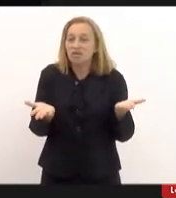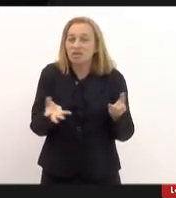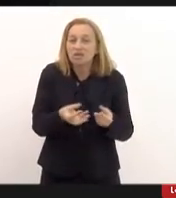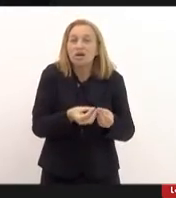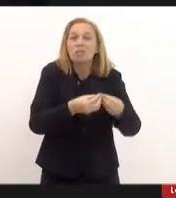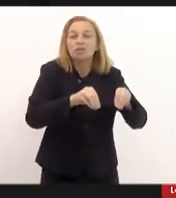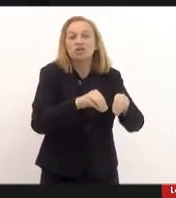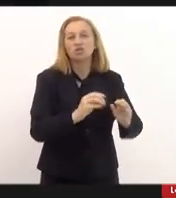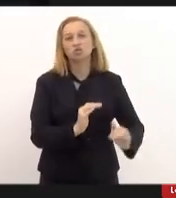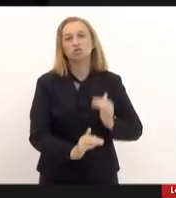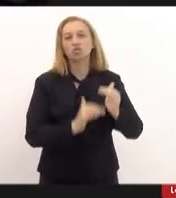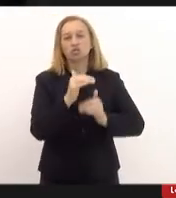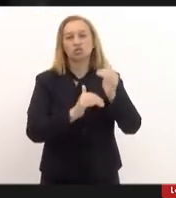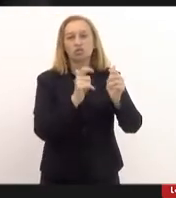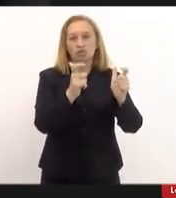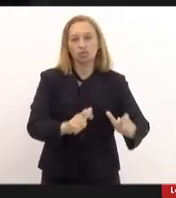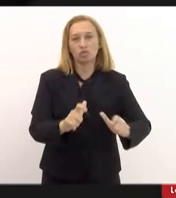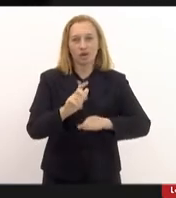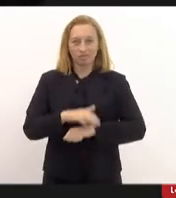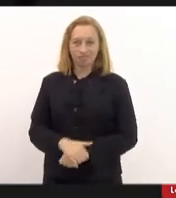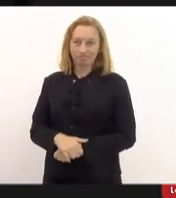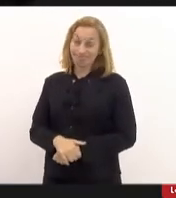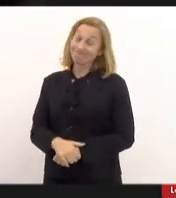prejudicando o desenvolvimento daquela região.